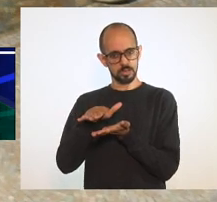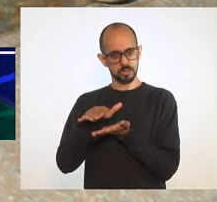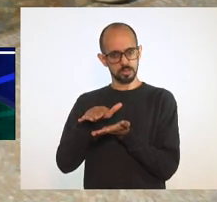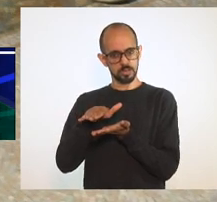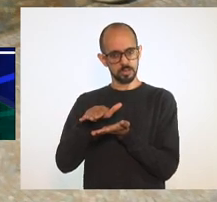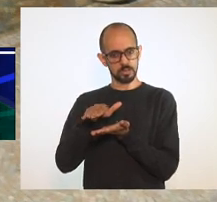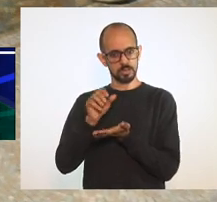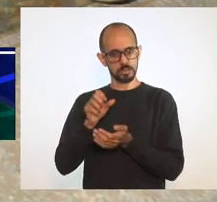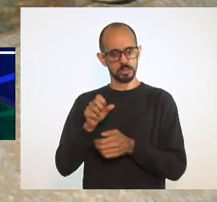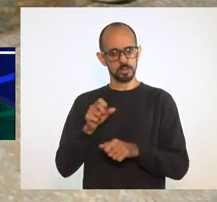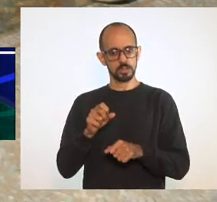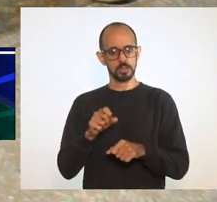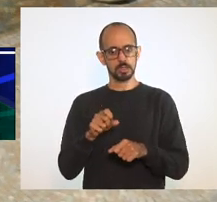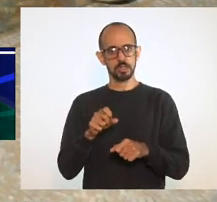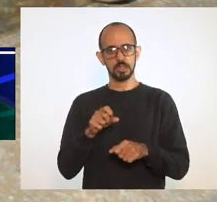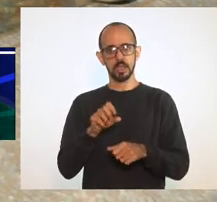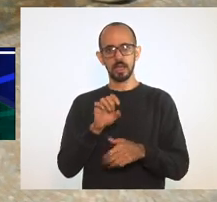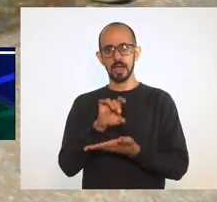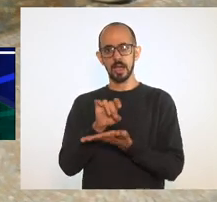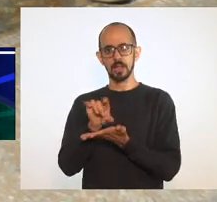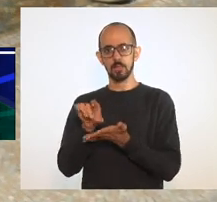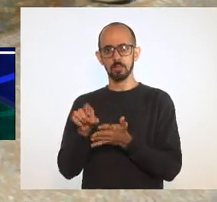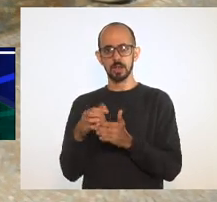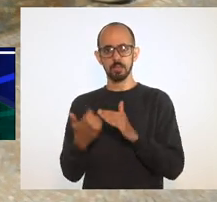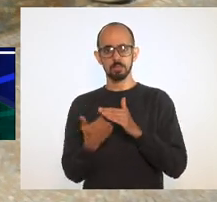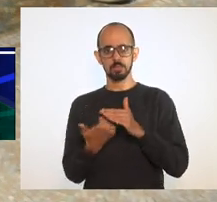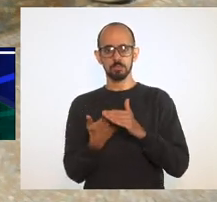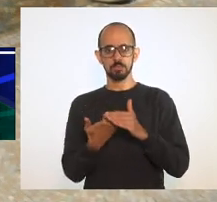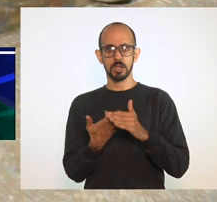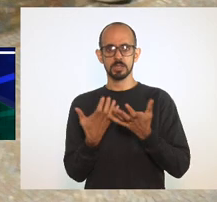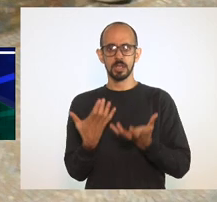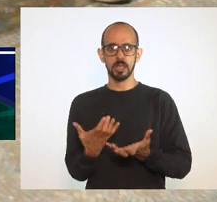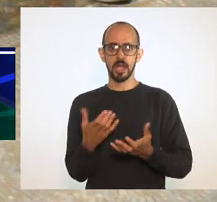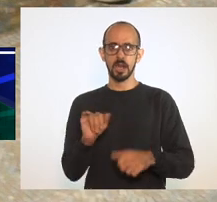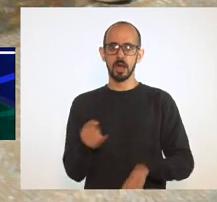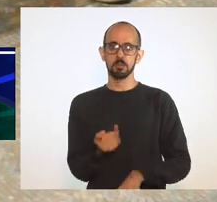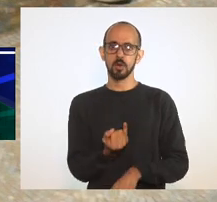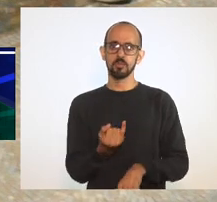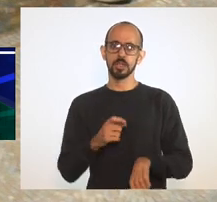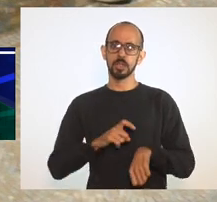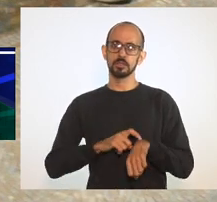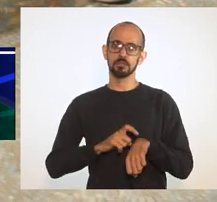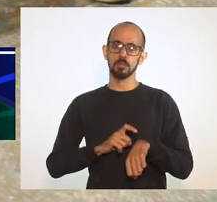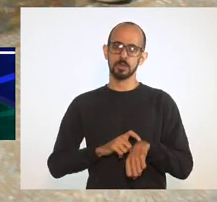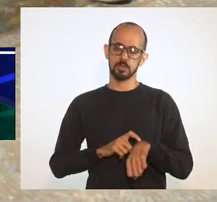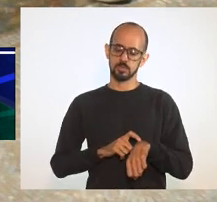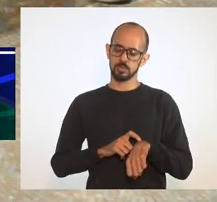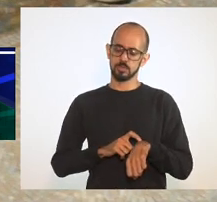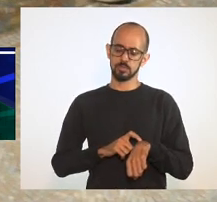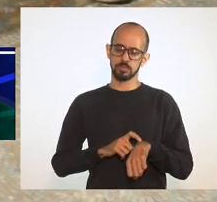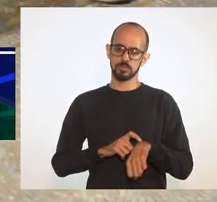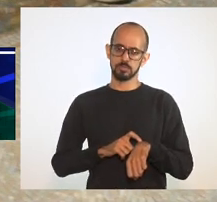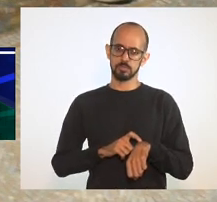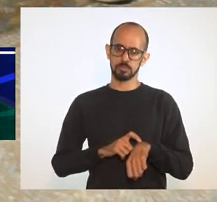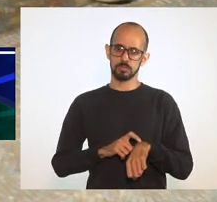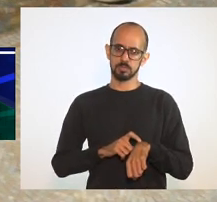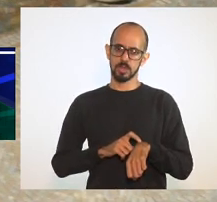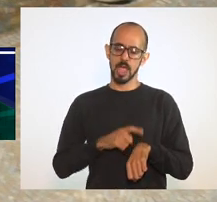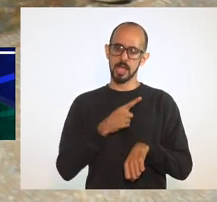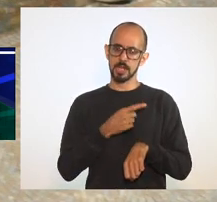as concessionárias quererem agora tirar proveito nesse sentido. Eles